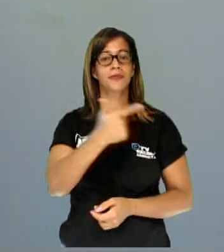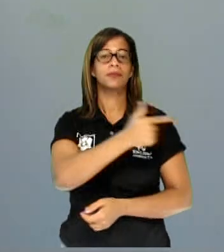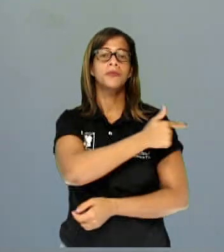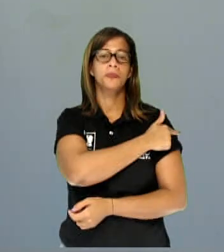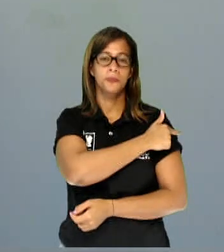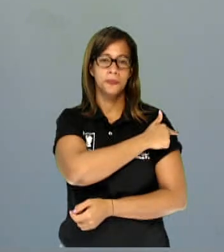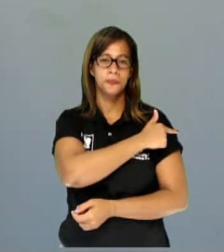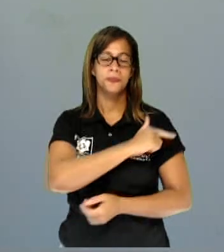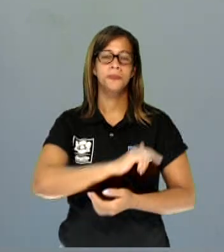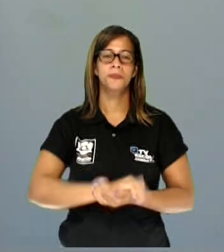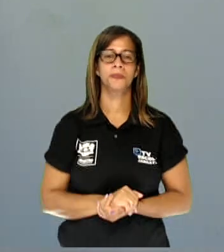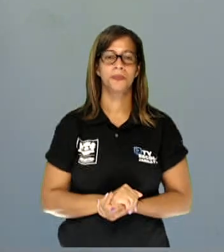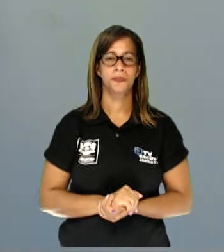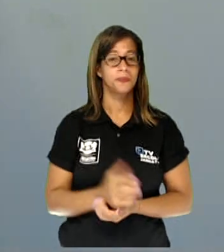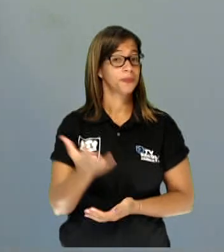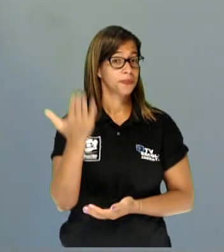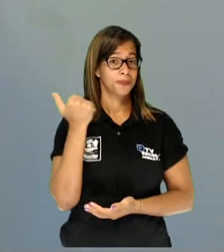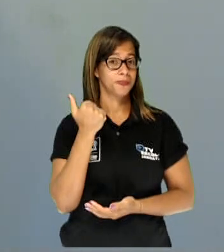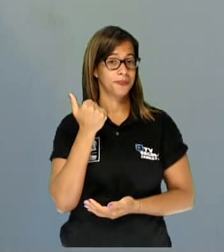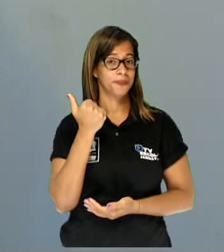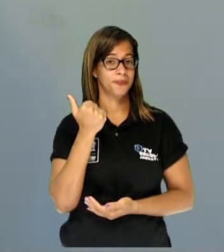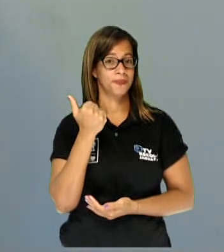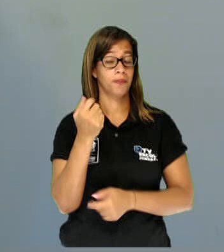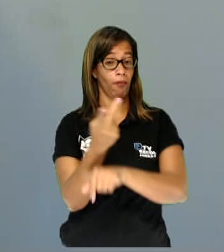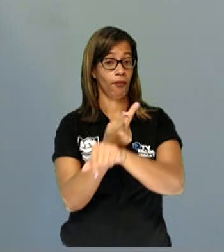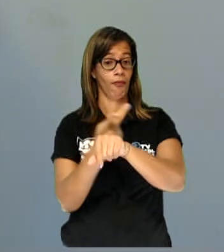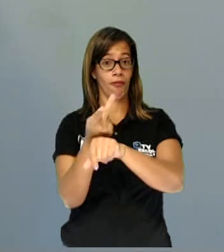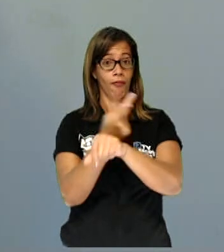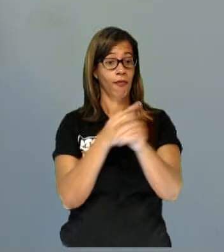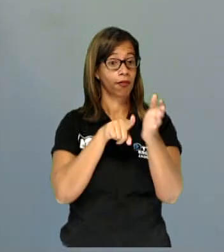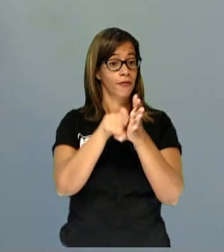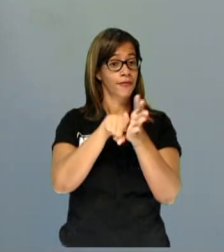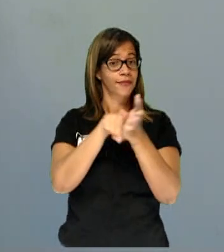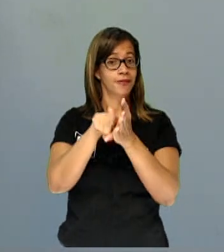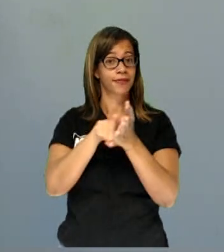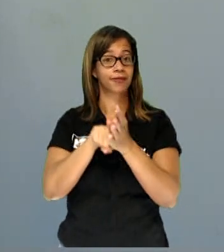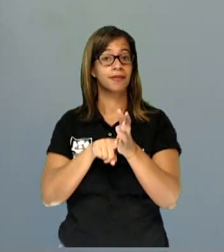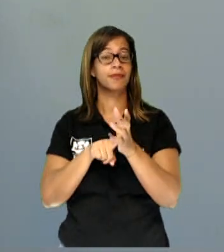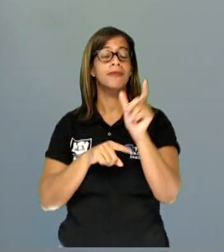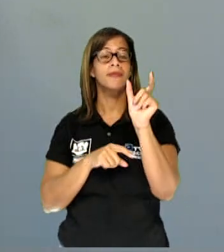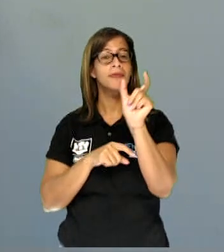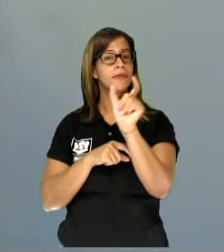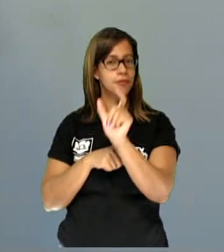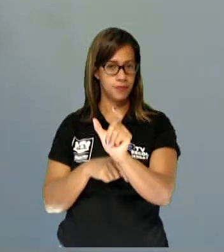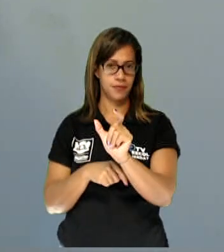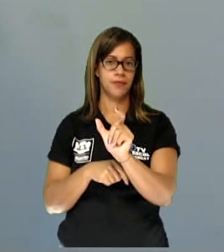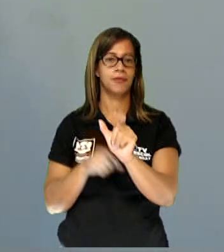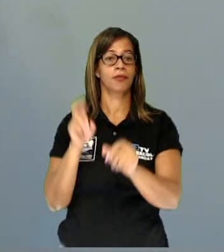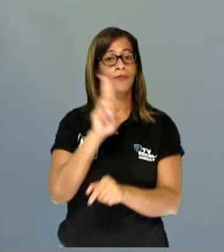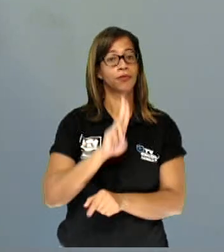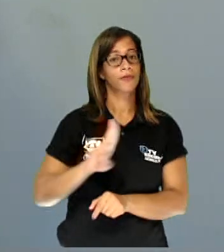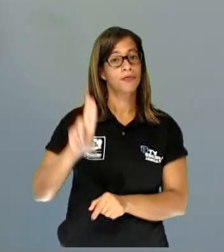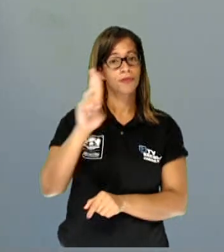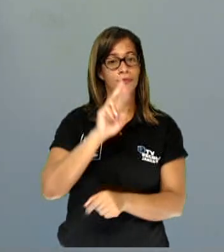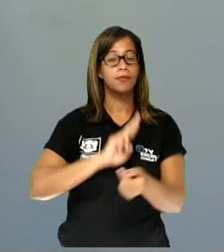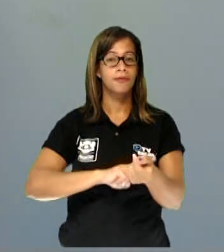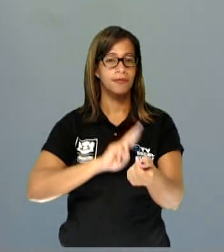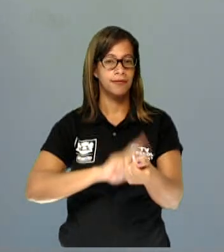segundo ano. Vamos explorar palavras a partir das parlendas. Vamos lá?